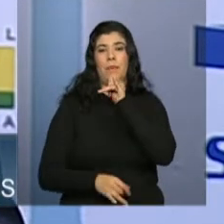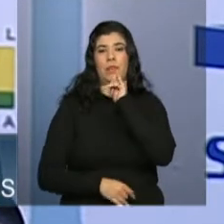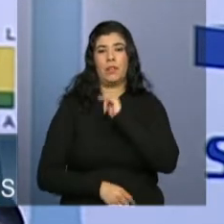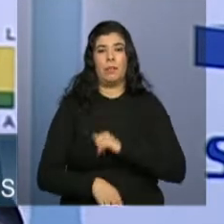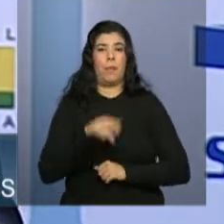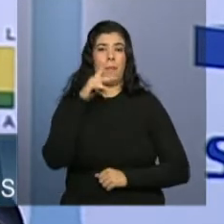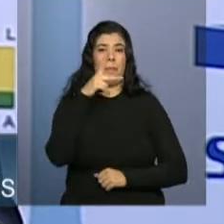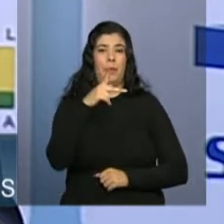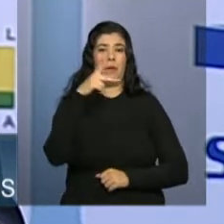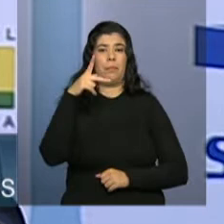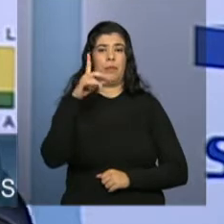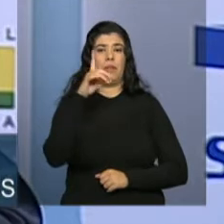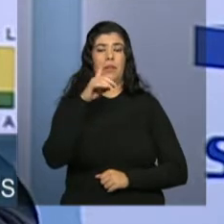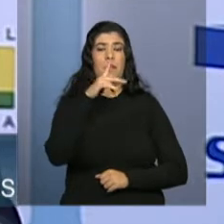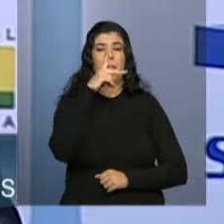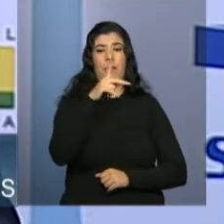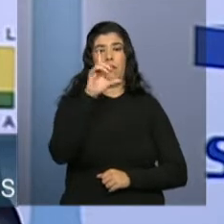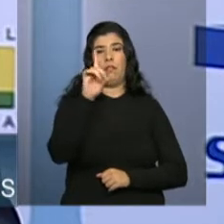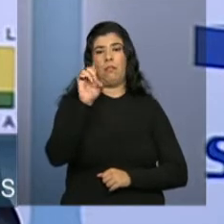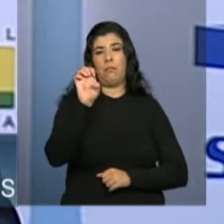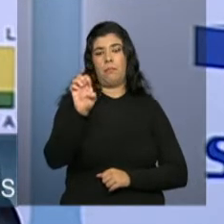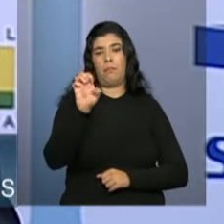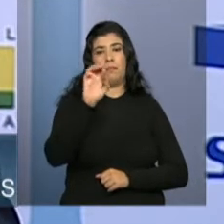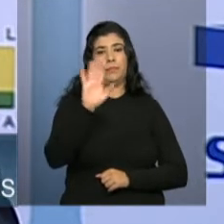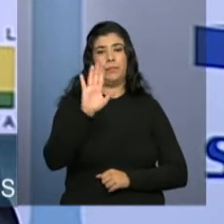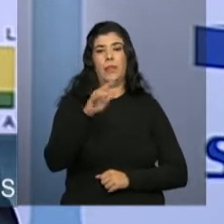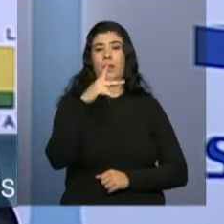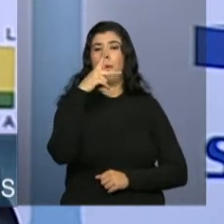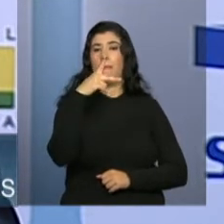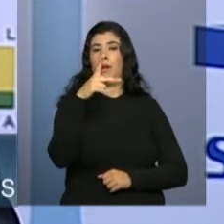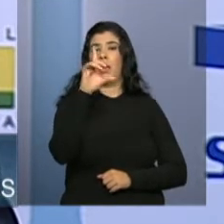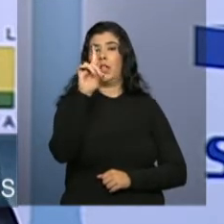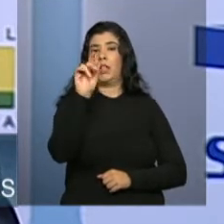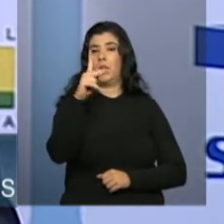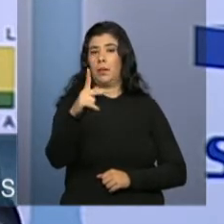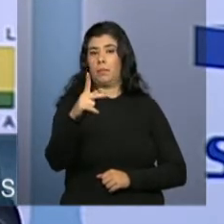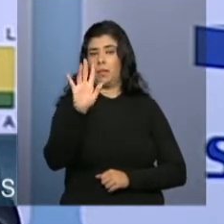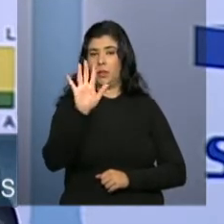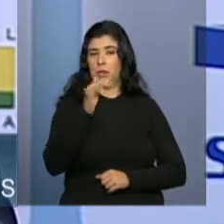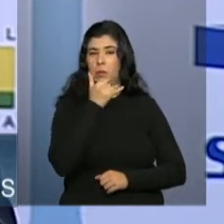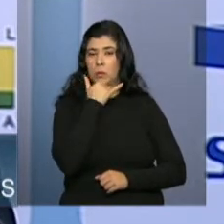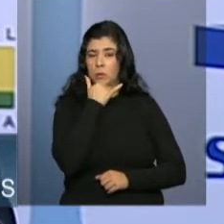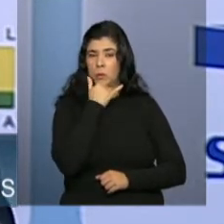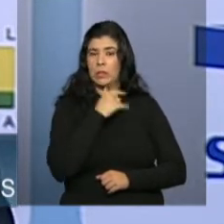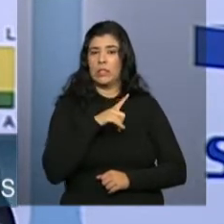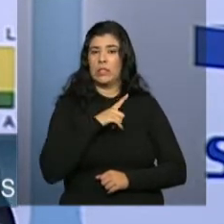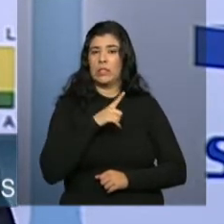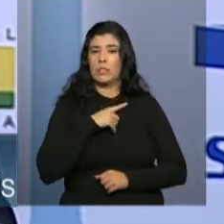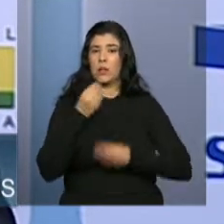PPD não a PDP que o ministério tem estimulado bastante na seja outras formas de transferência